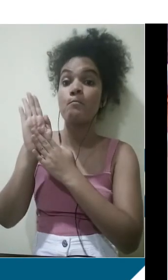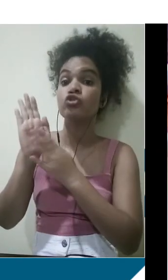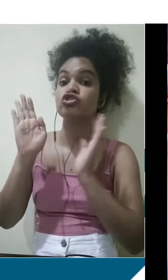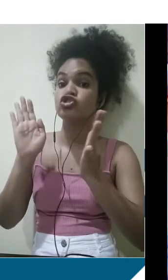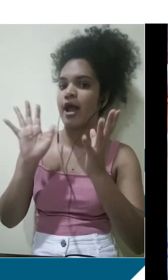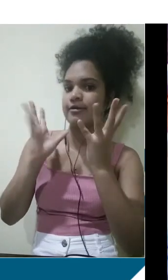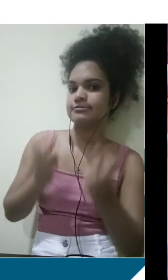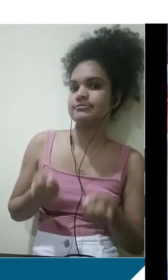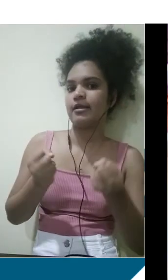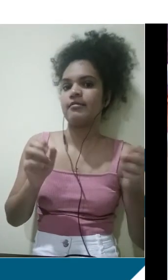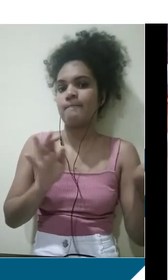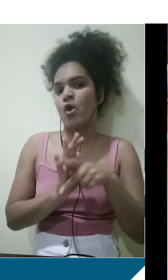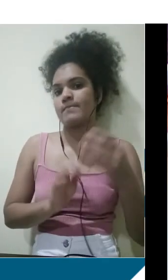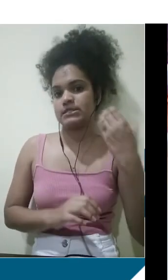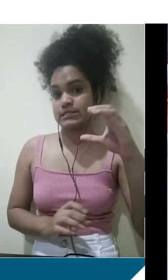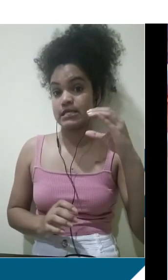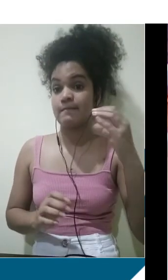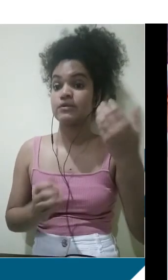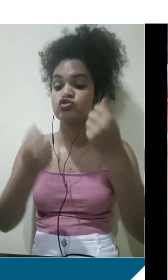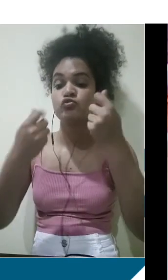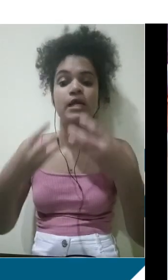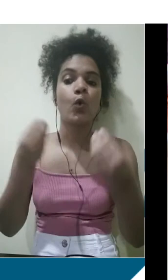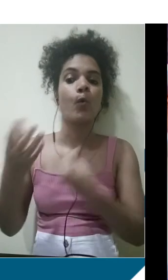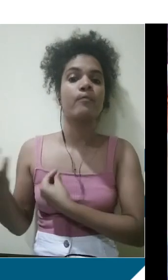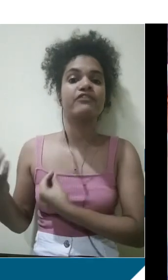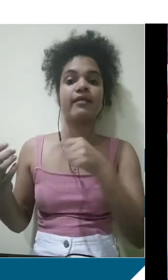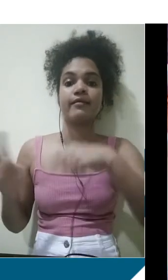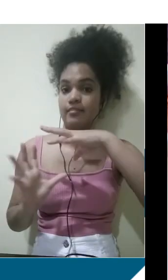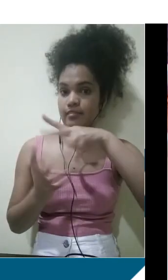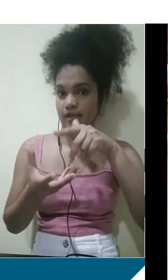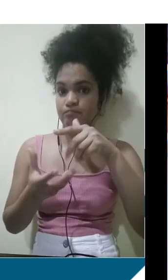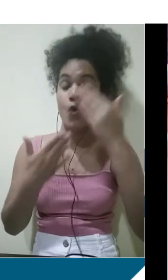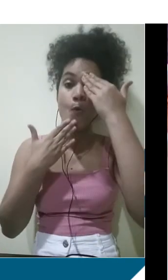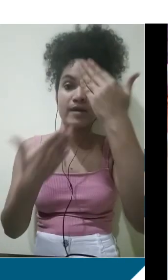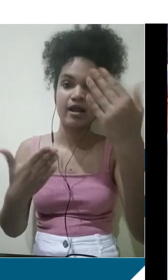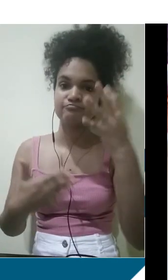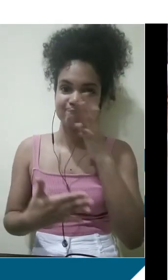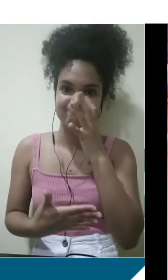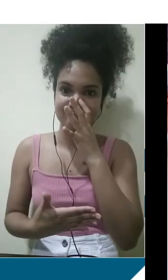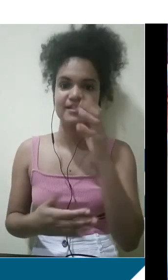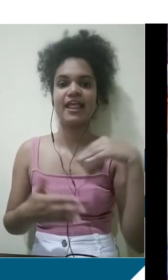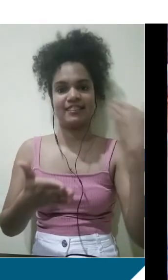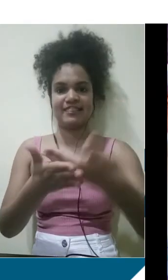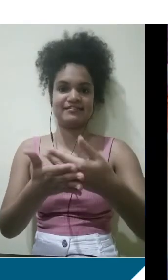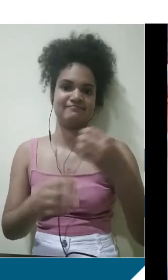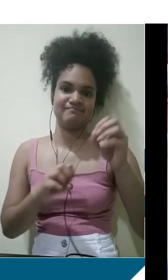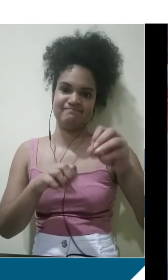ciência para explicar o surgimento da vida na Terra. Obrigado pela atenção de todos e até lá.